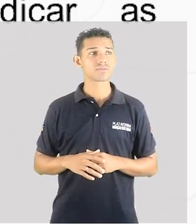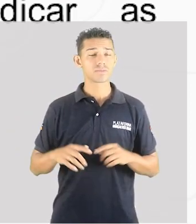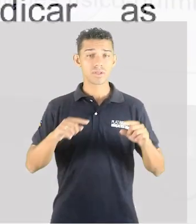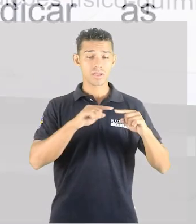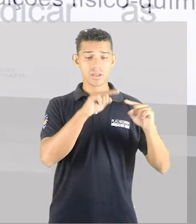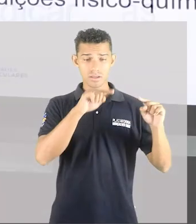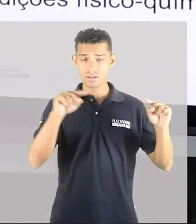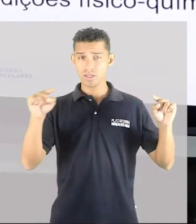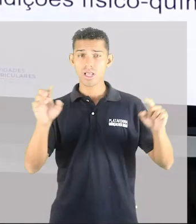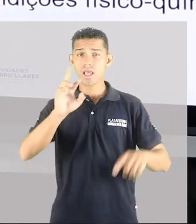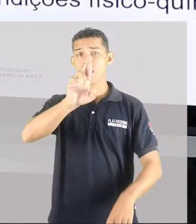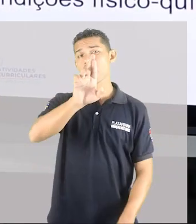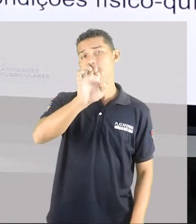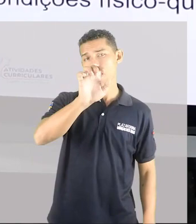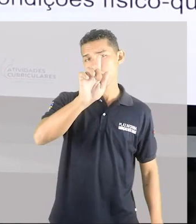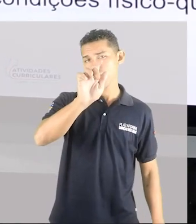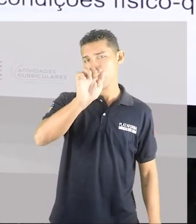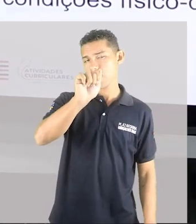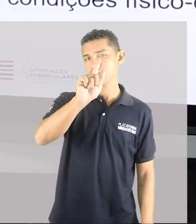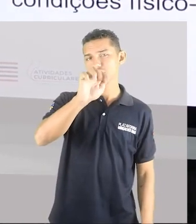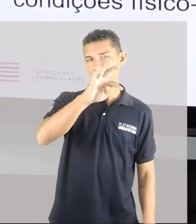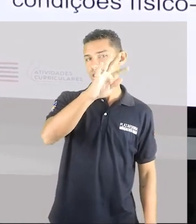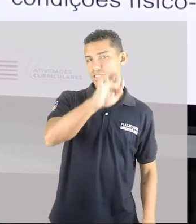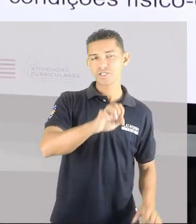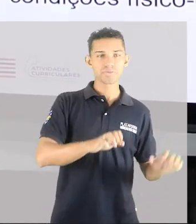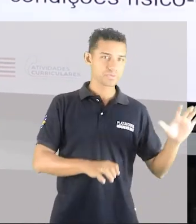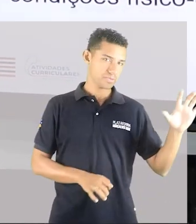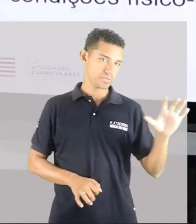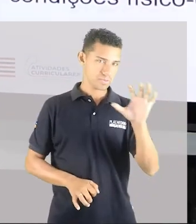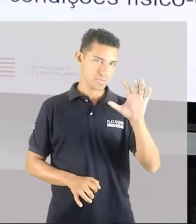aqui antes da seta, a gente chama de reagentes.